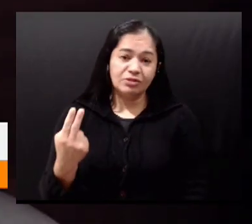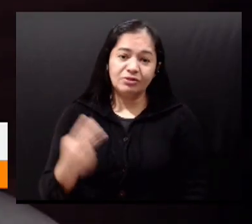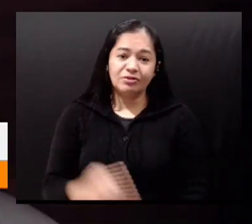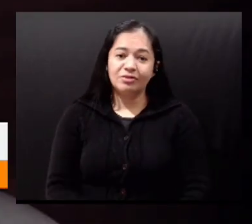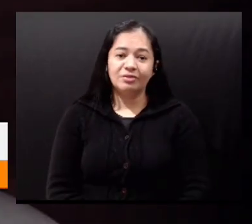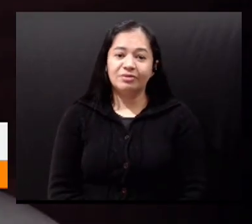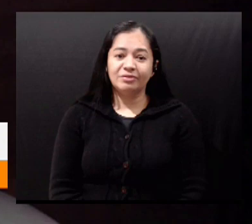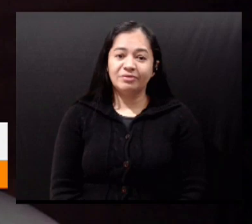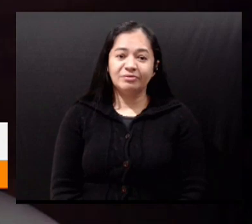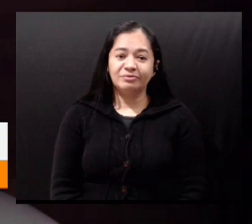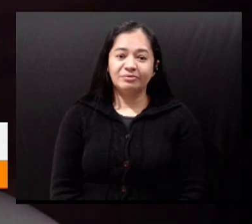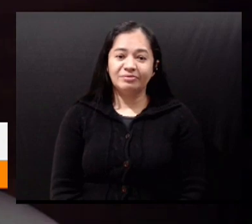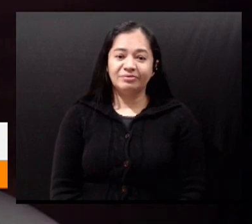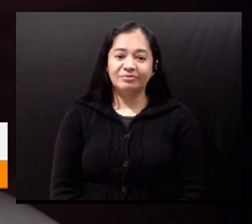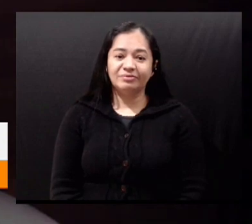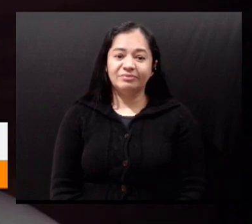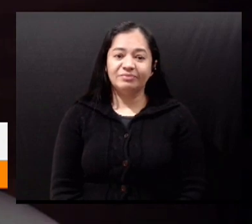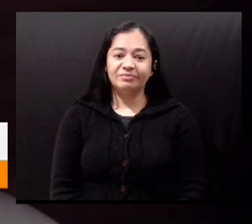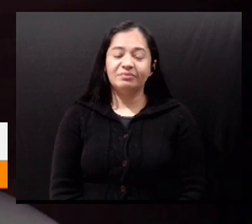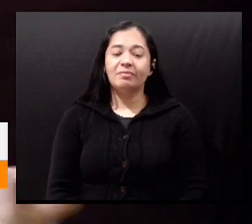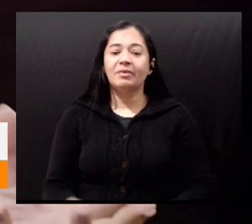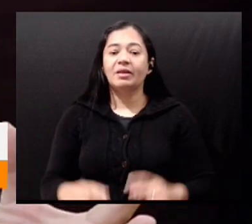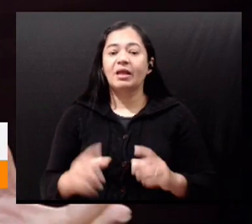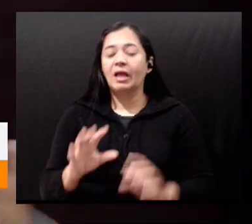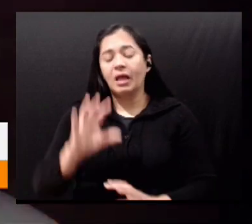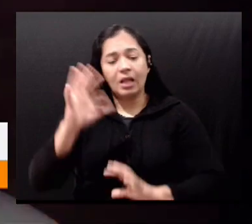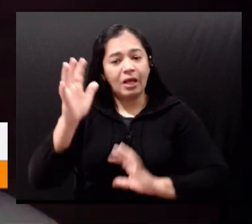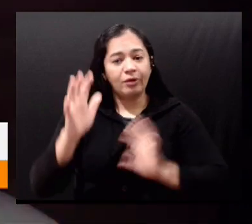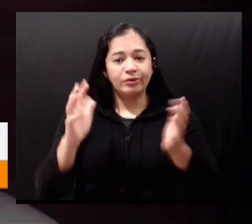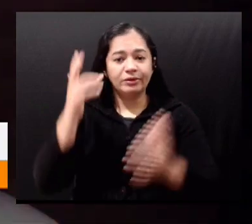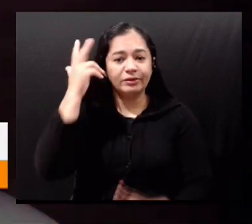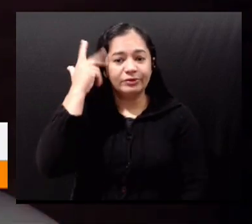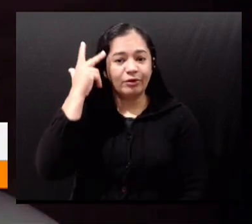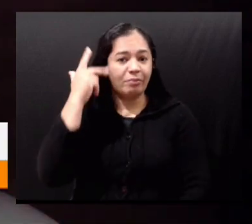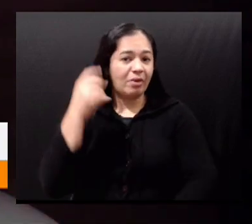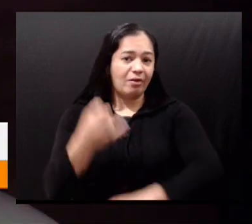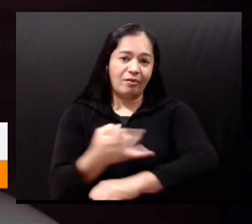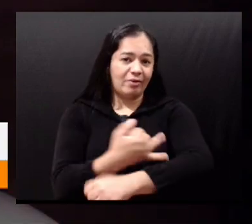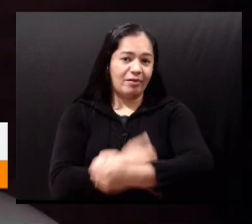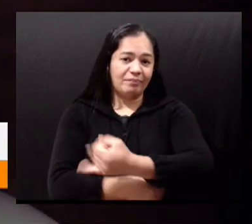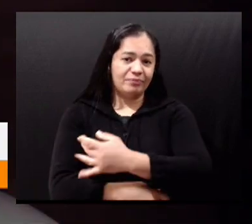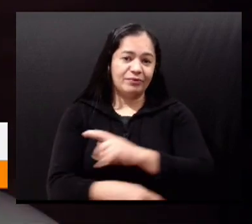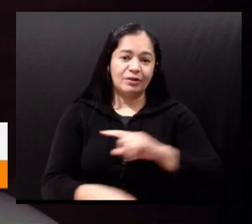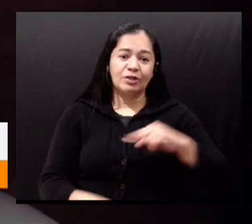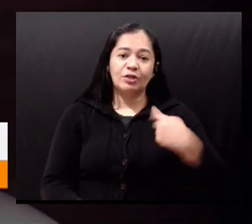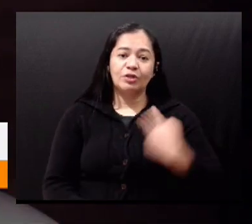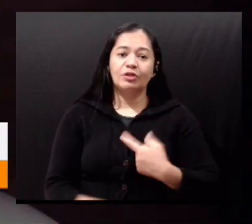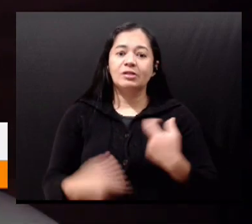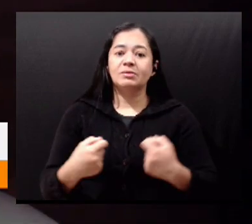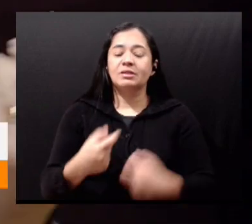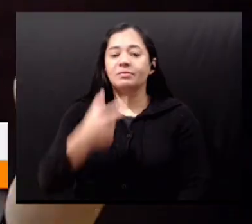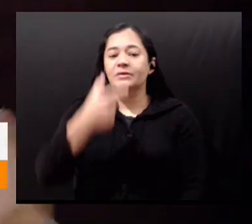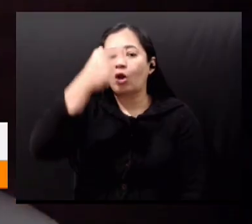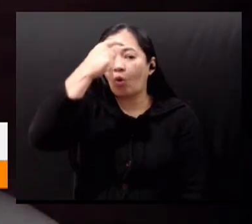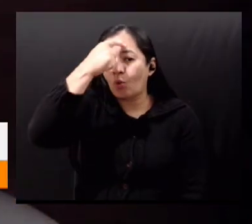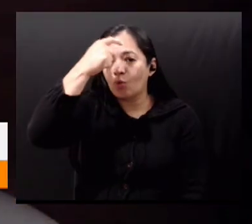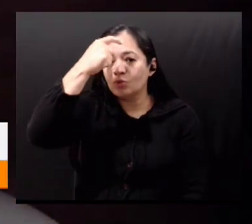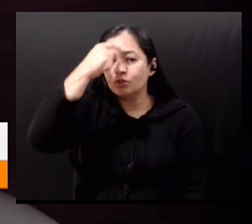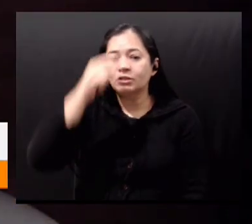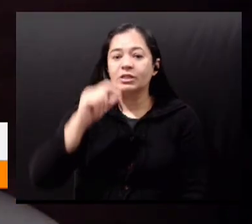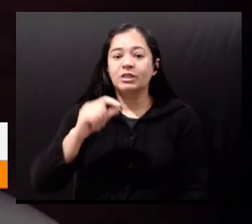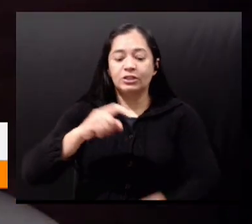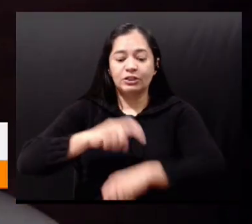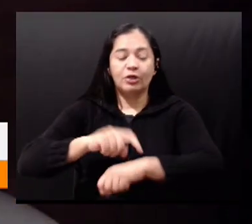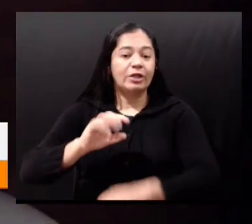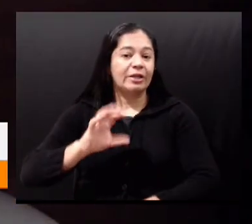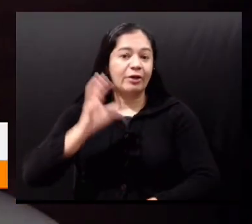invalidar a emoção. Ela vai acontecer. A gente precisa estar consciente do que está acontecendo no nosso corpo. Então você trouxe